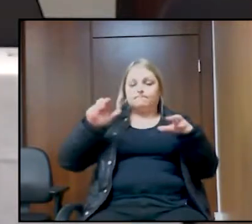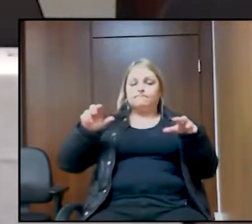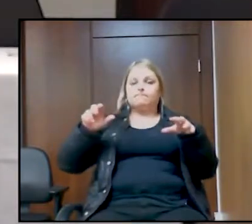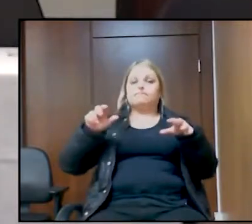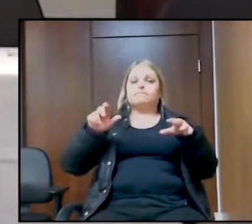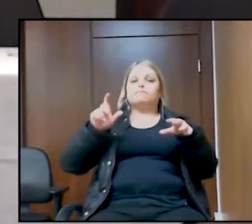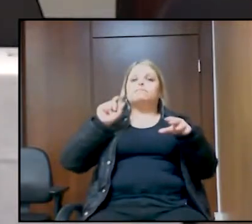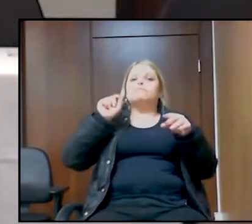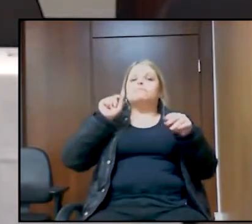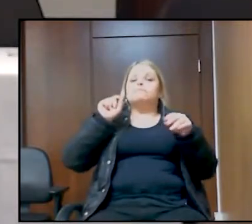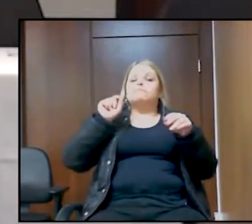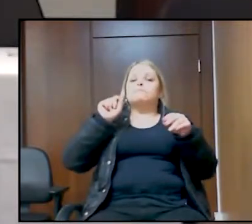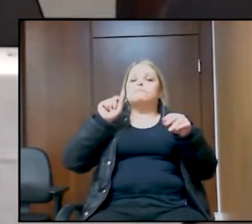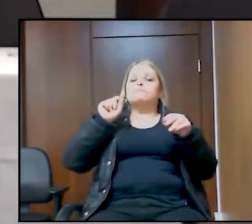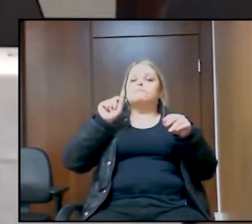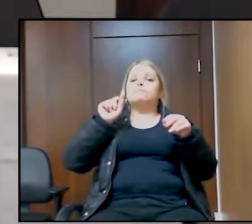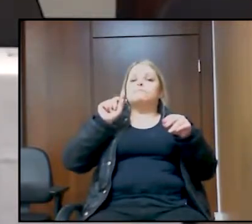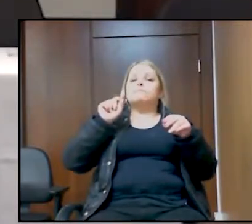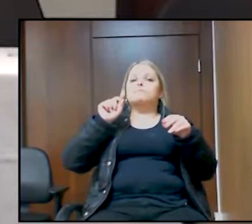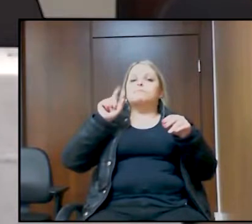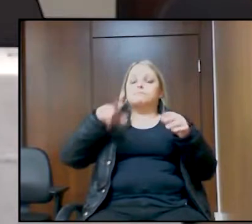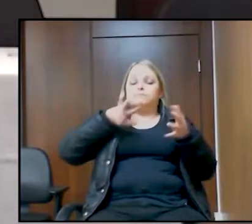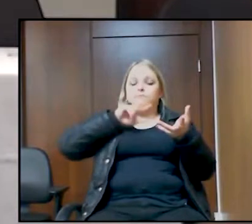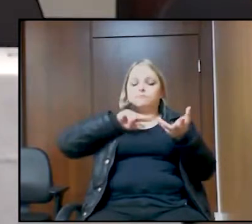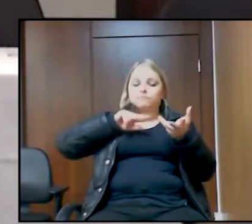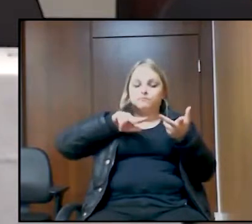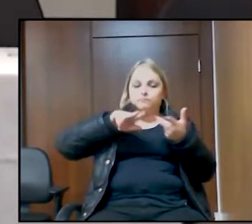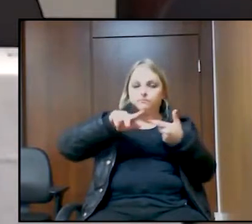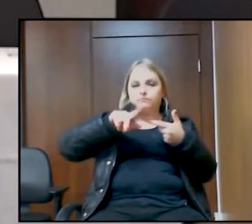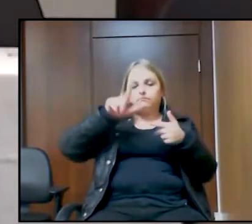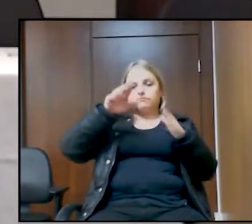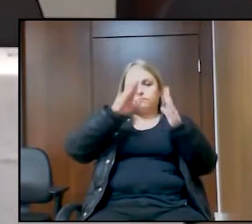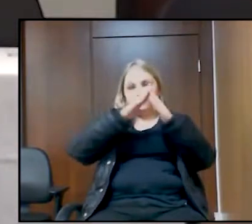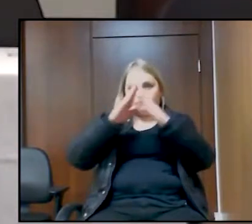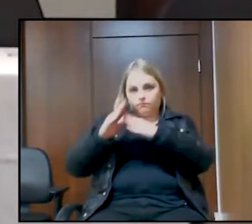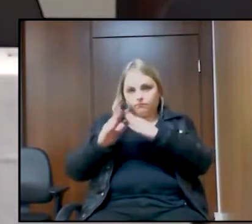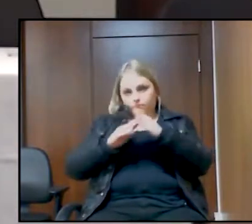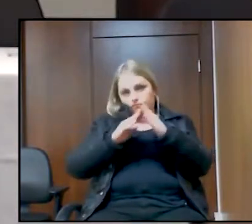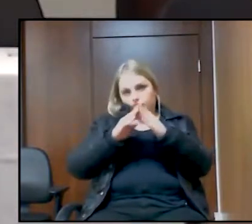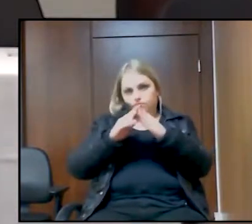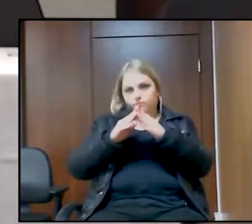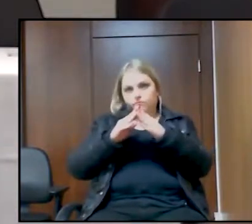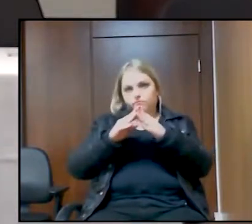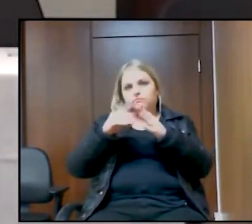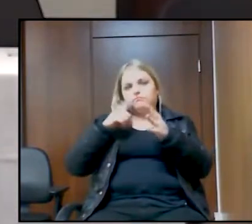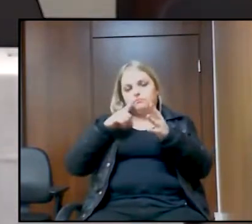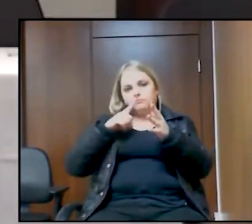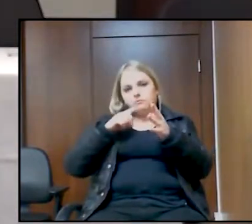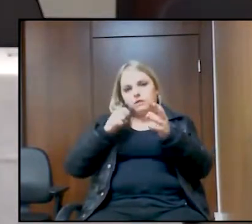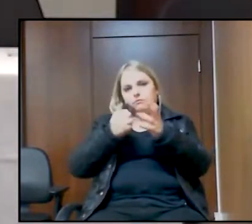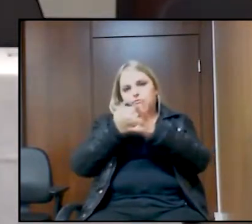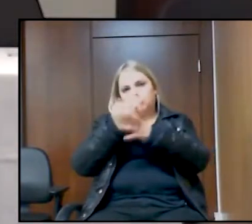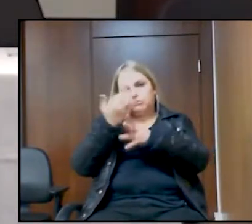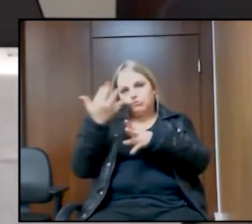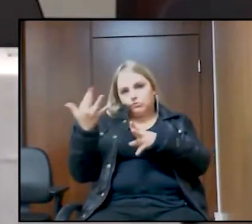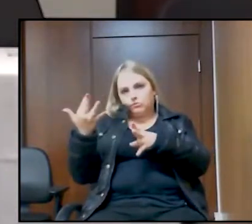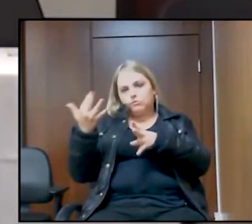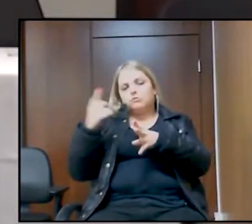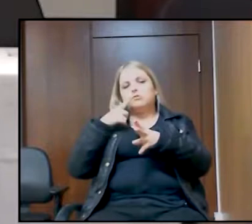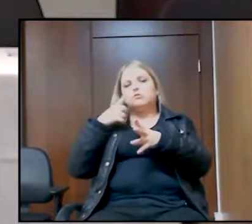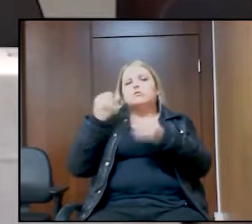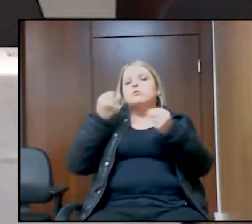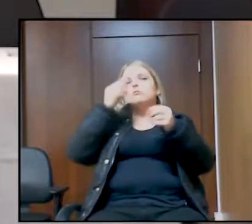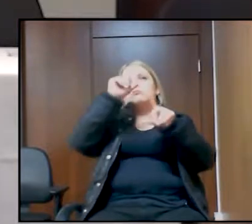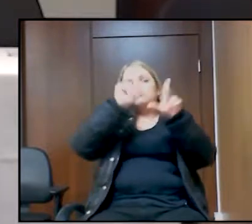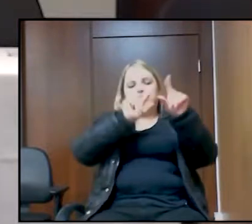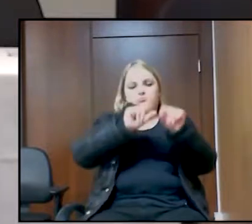fala considerando a diversidade dos programas habitacionais que exigem pluralidade nas alternativas